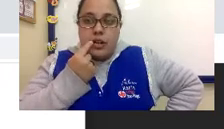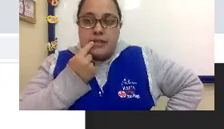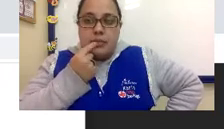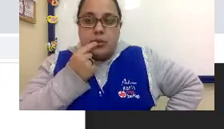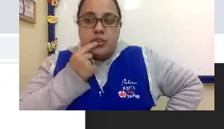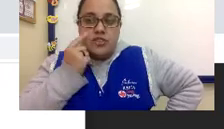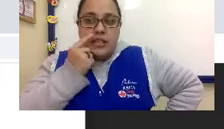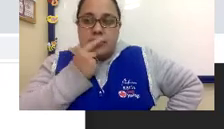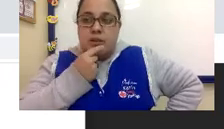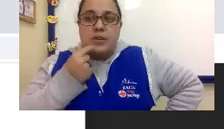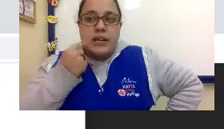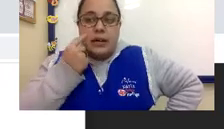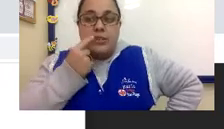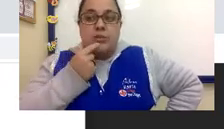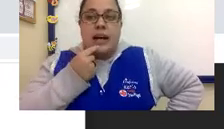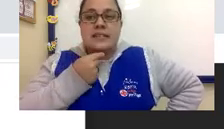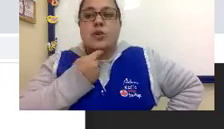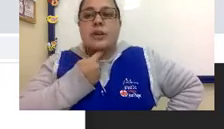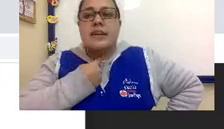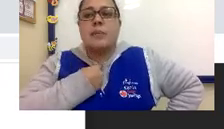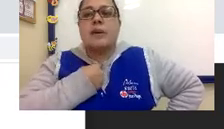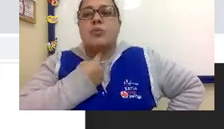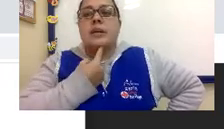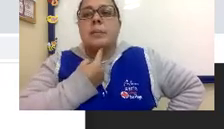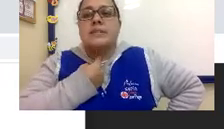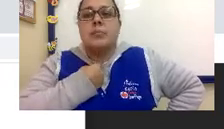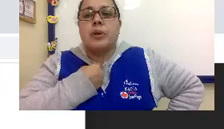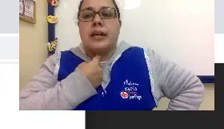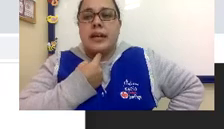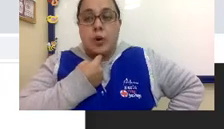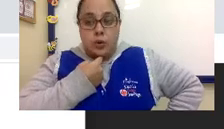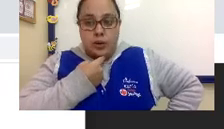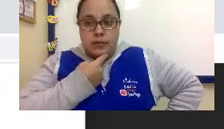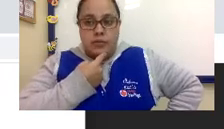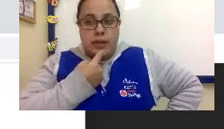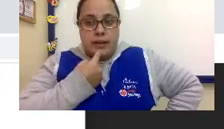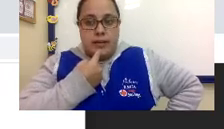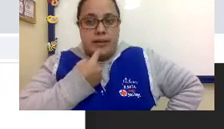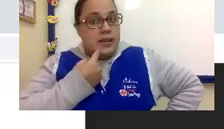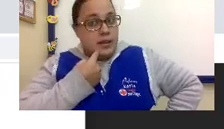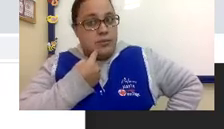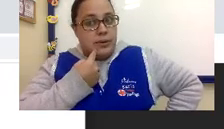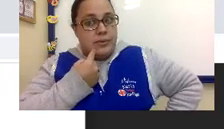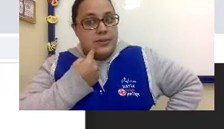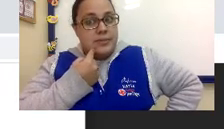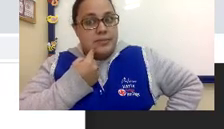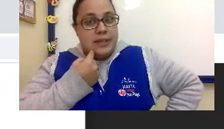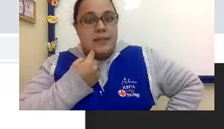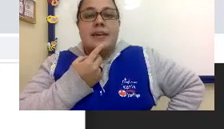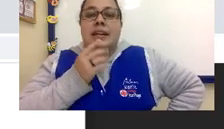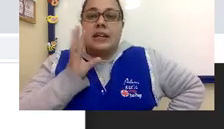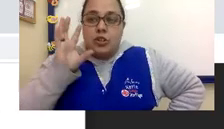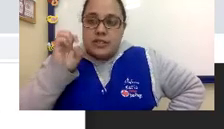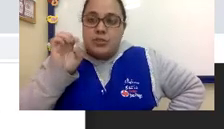gente colocasse na boca, nossos dentes não triturassem, como que seria para engolir, para passar por aqui? Horrível, né? Creio eu,